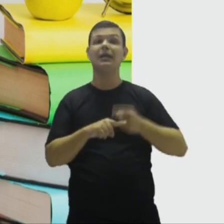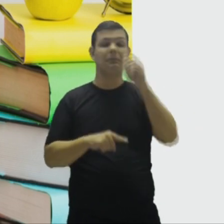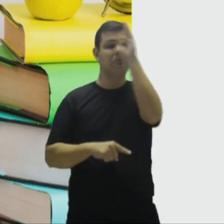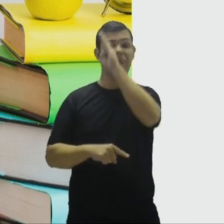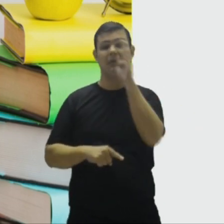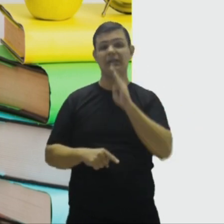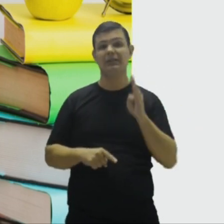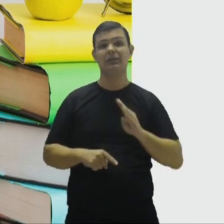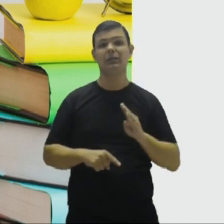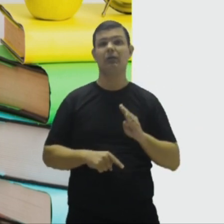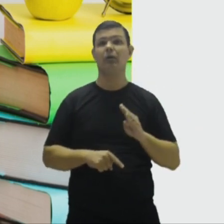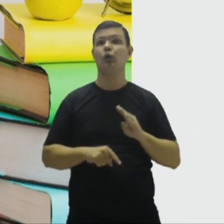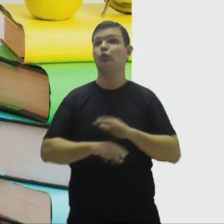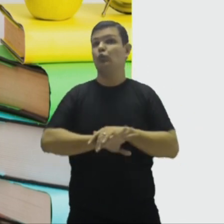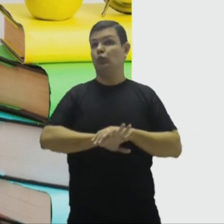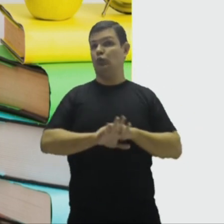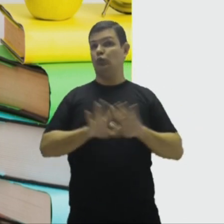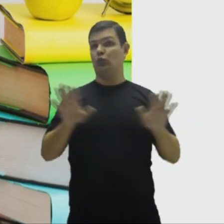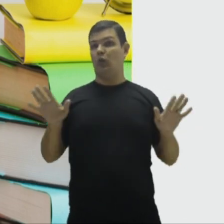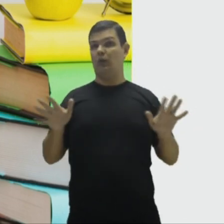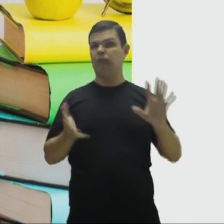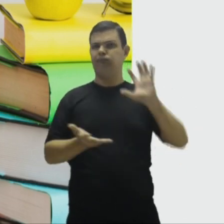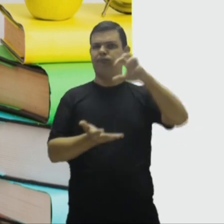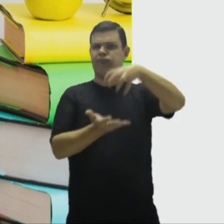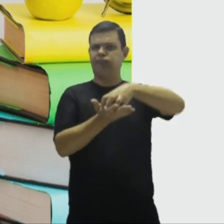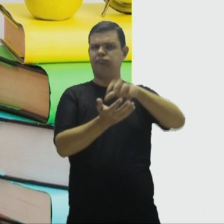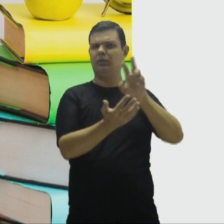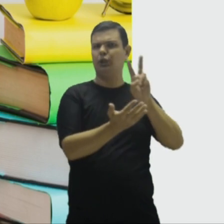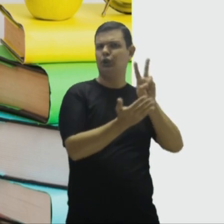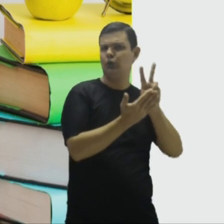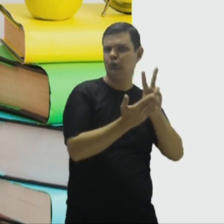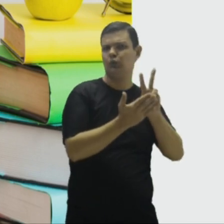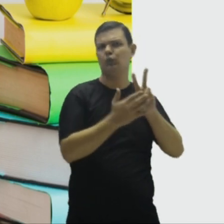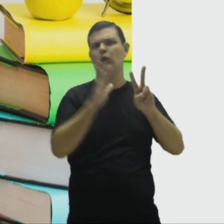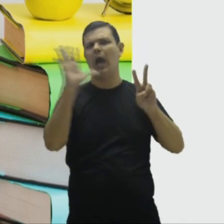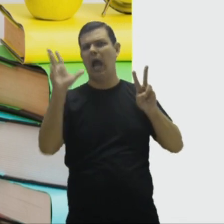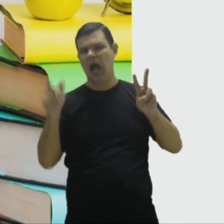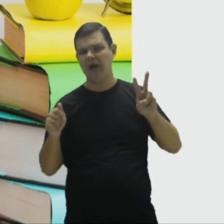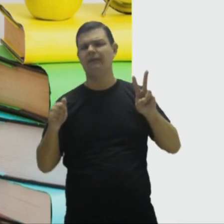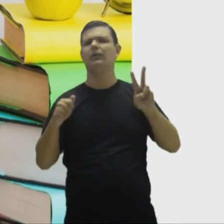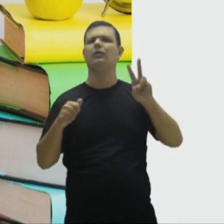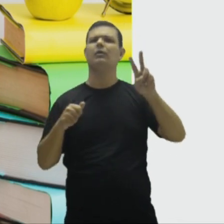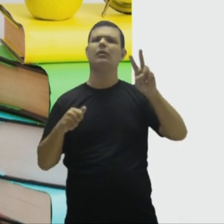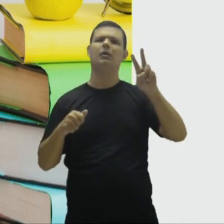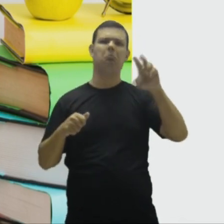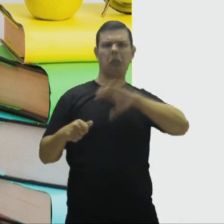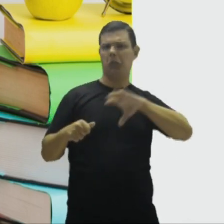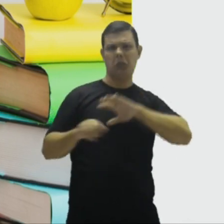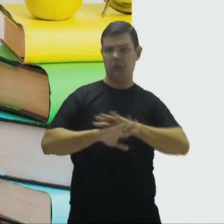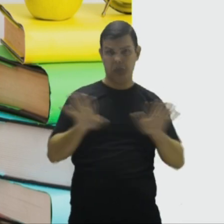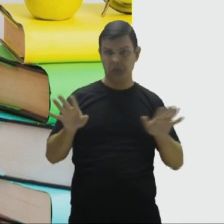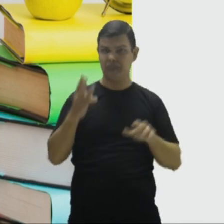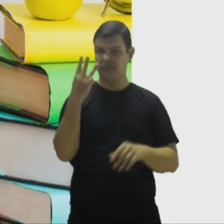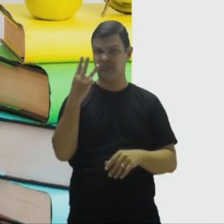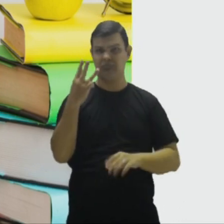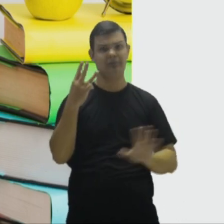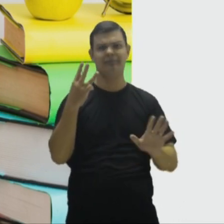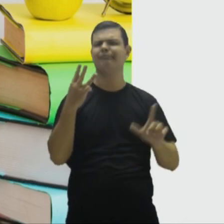aula passada, ele não é formado só com indígenas, africanos e portugueses. Várias